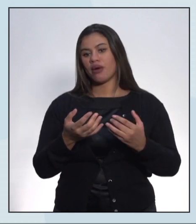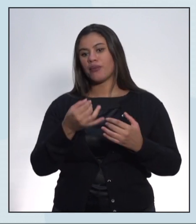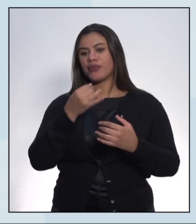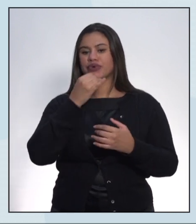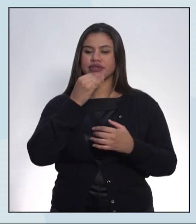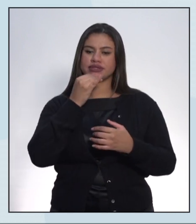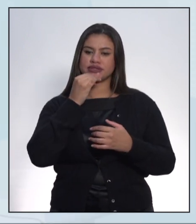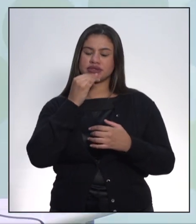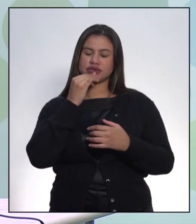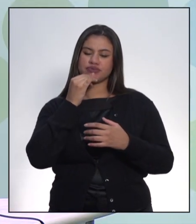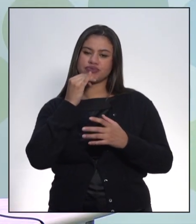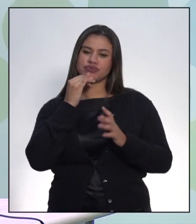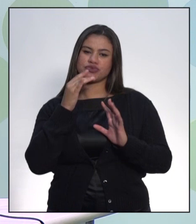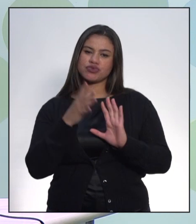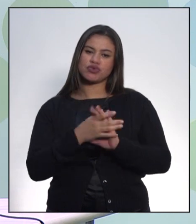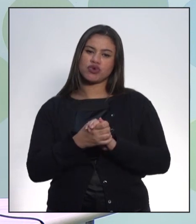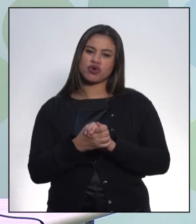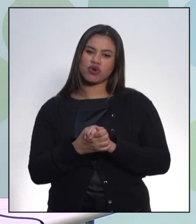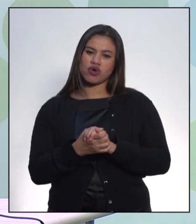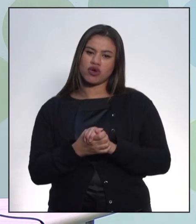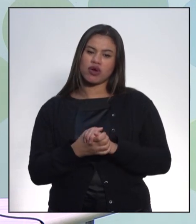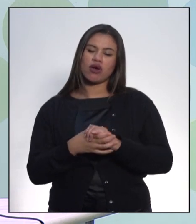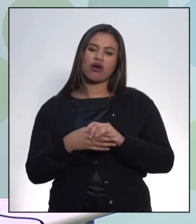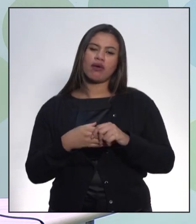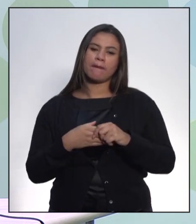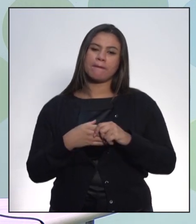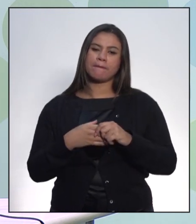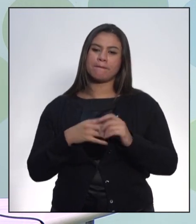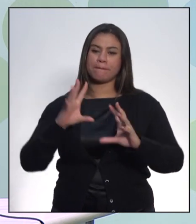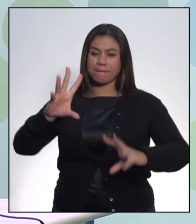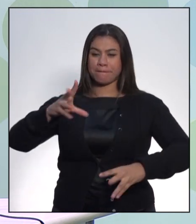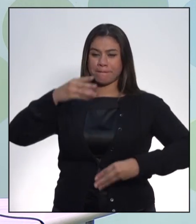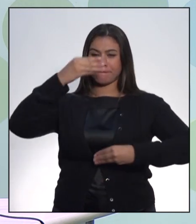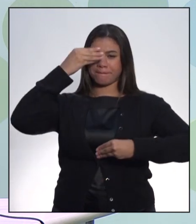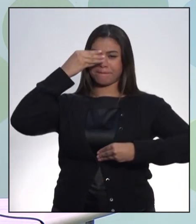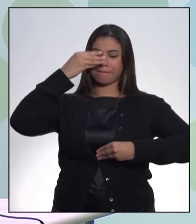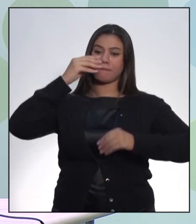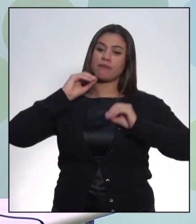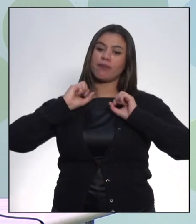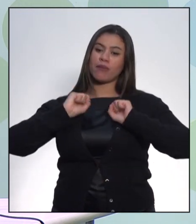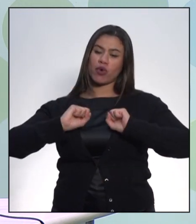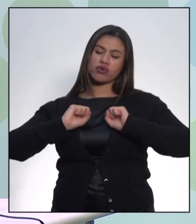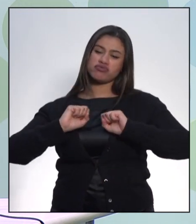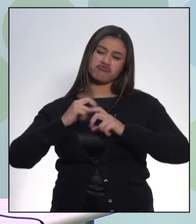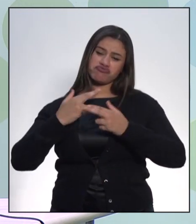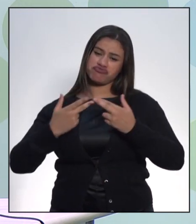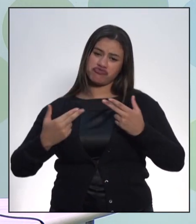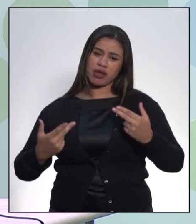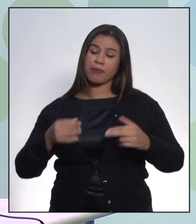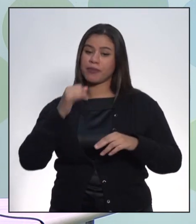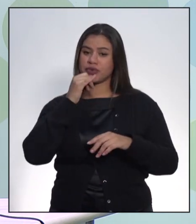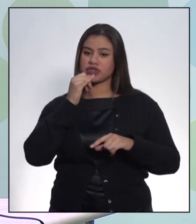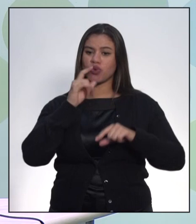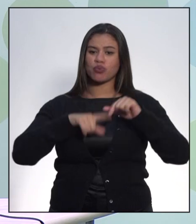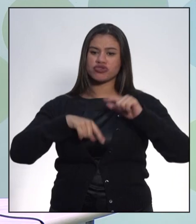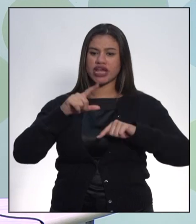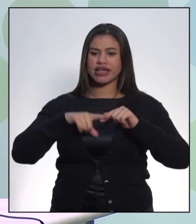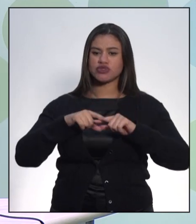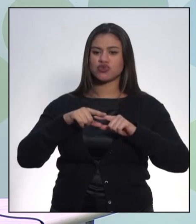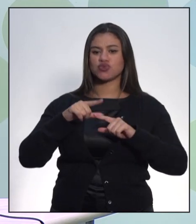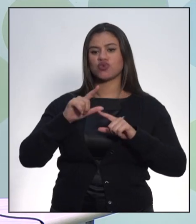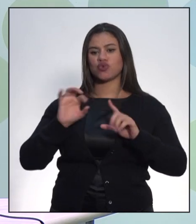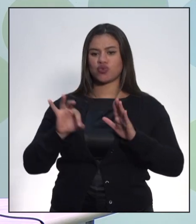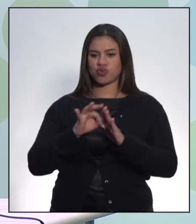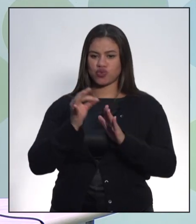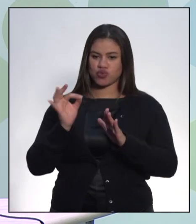o sentido de dicionário, quer dizer muita coisa. Personificação aqui, para nós, é quando algum objeto inanimado, no caso a linha, a